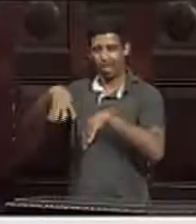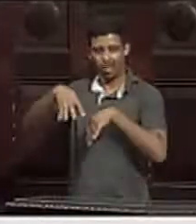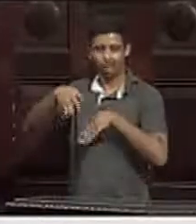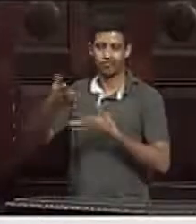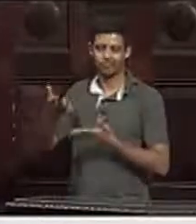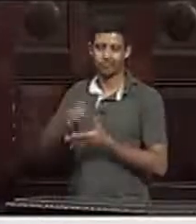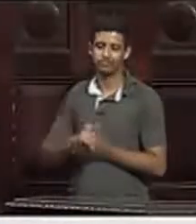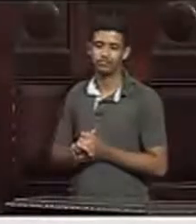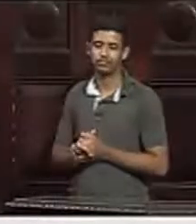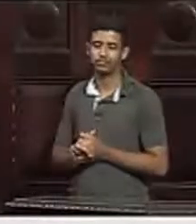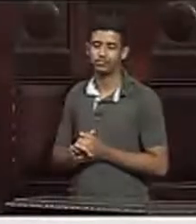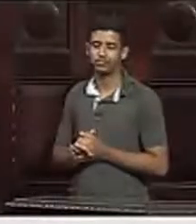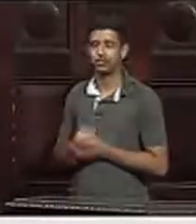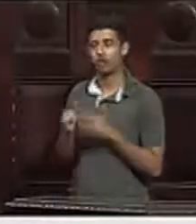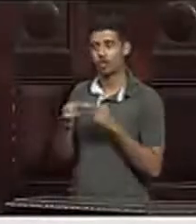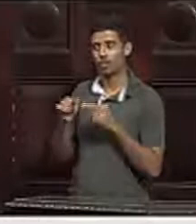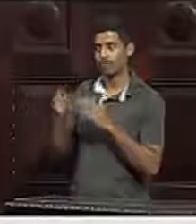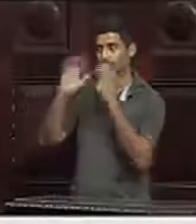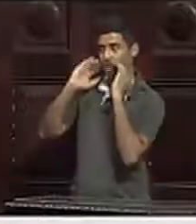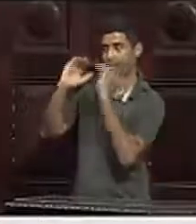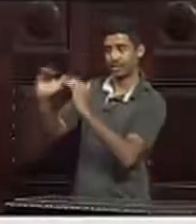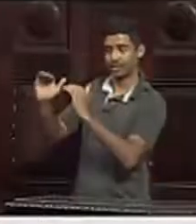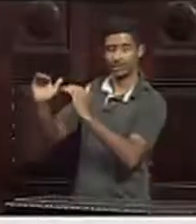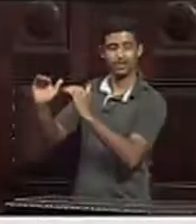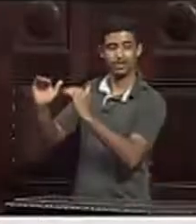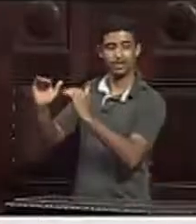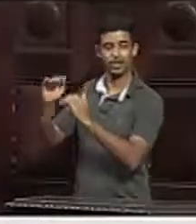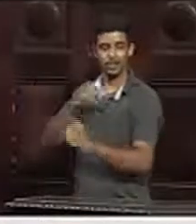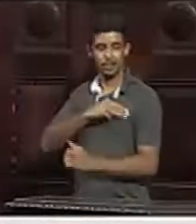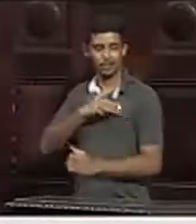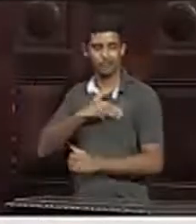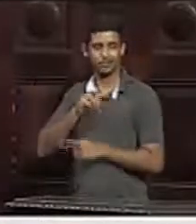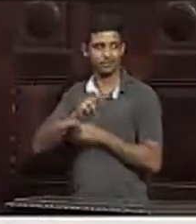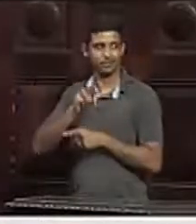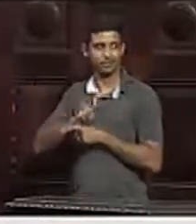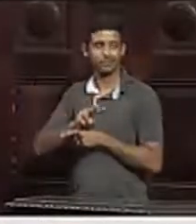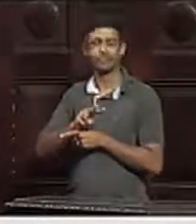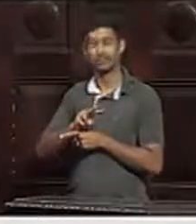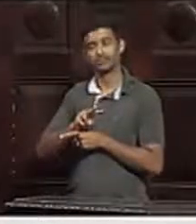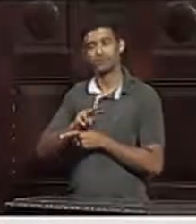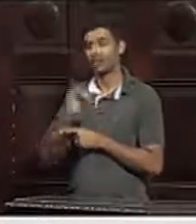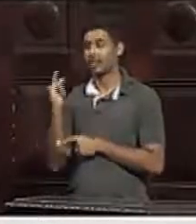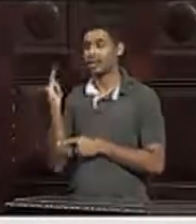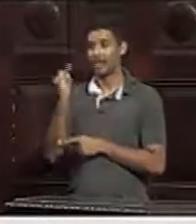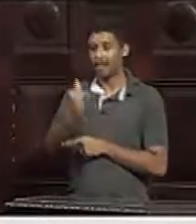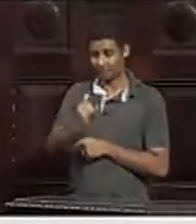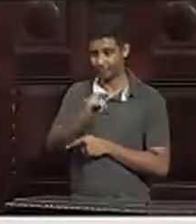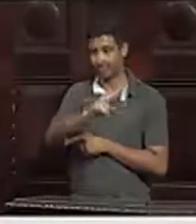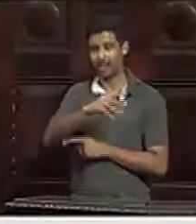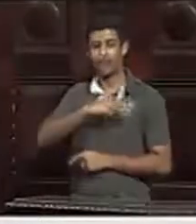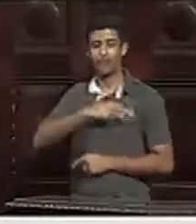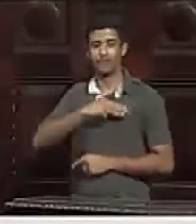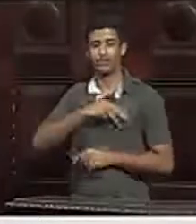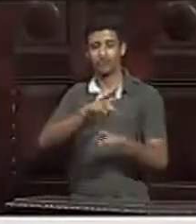subordinadas ao Ministério da Defesa, esses instrumentos subordinados ao Ministério da Fazenda,